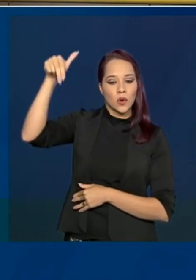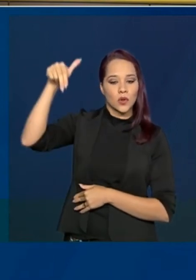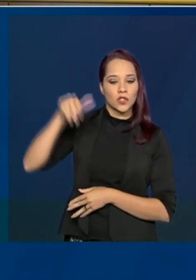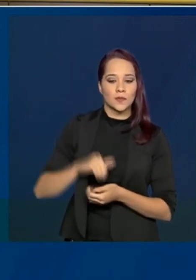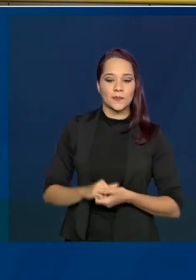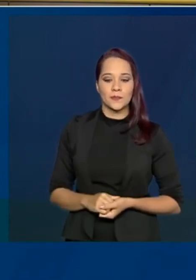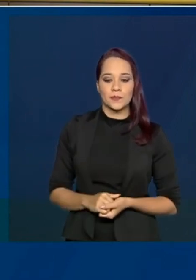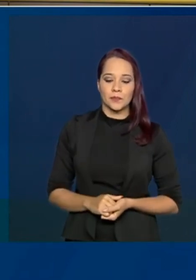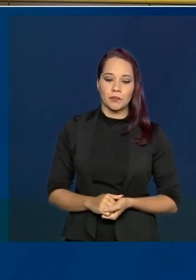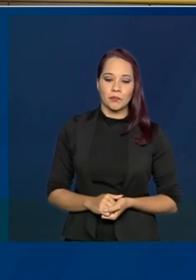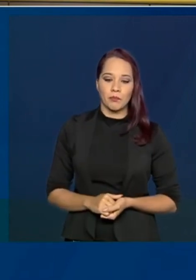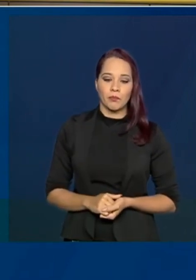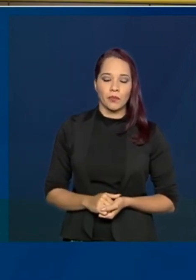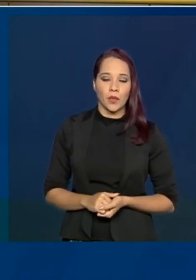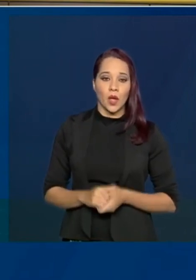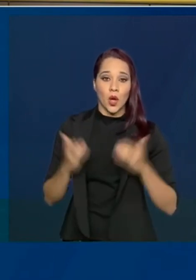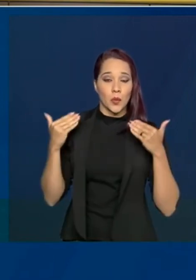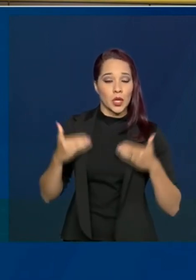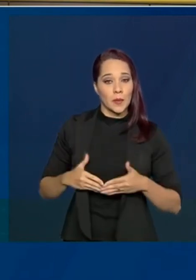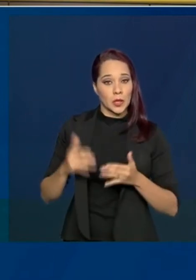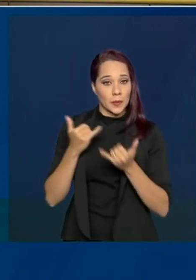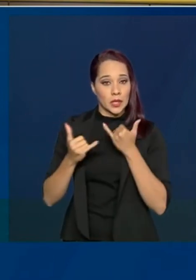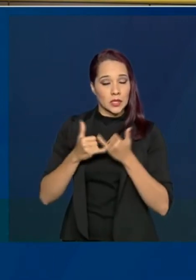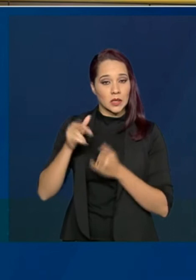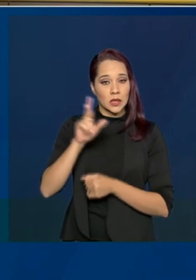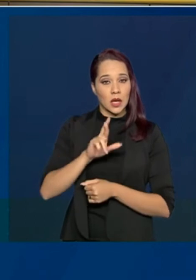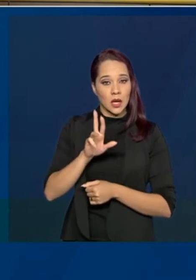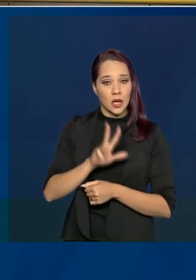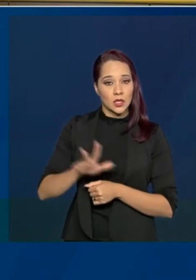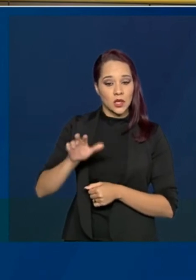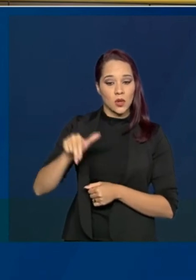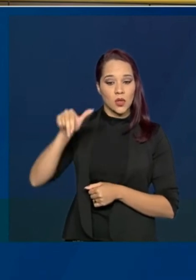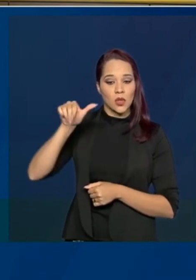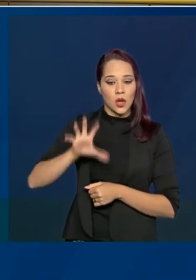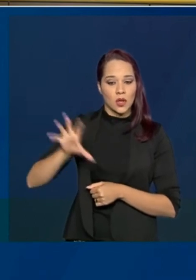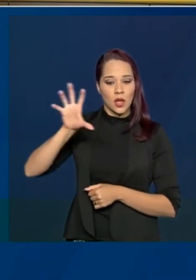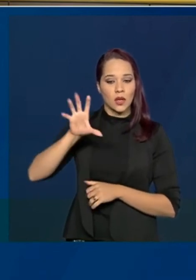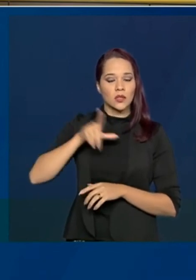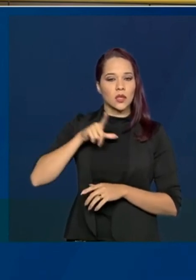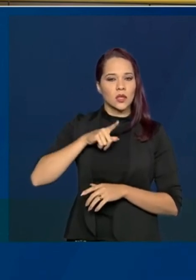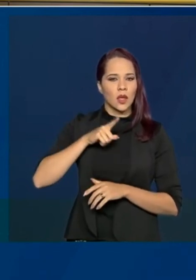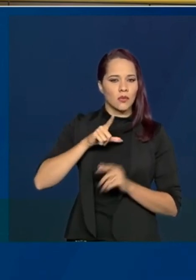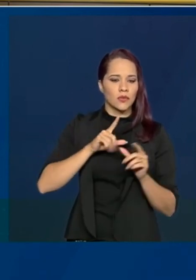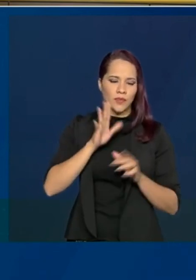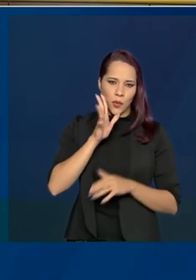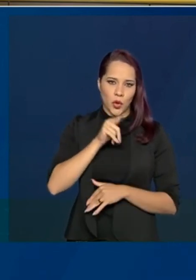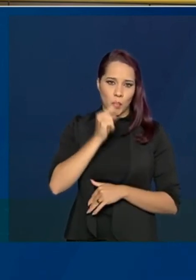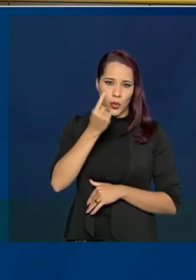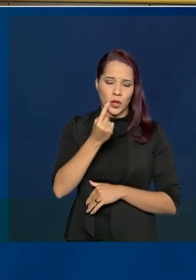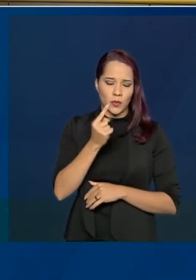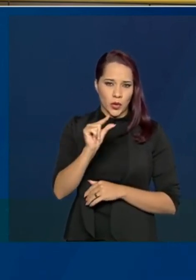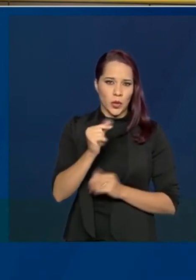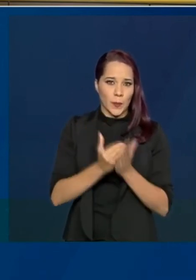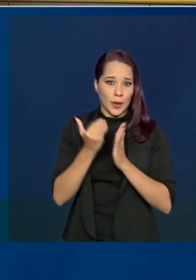Próximo. Comportamento similar na região nordeste. Tivemos o pico um pouco mais tardio, ali na segunda